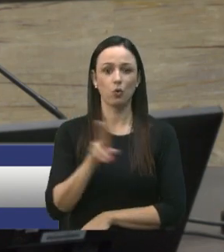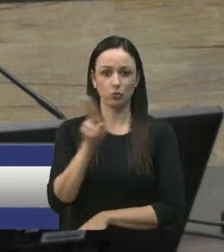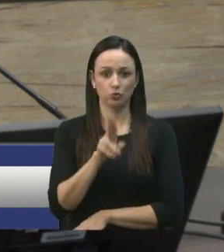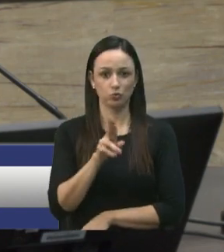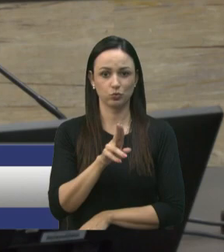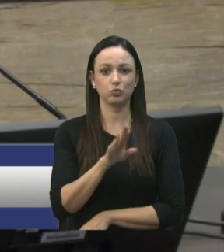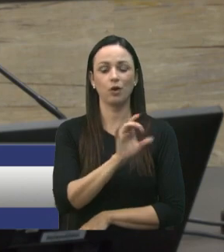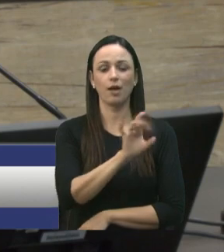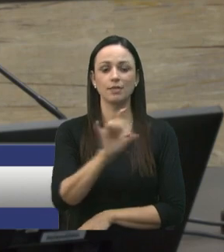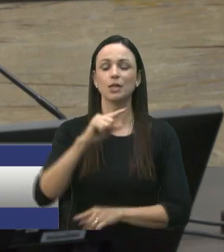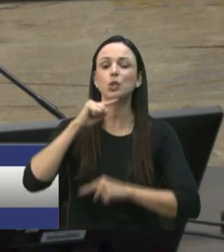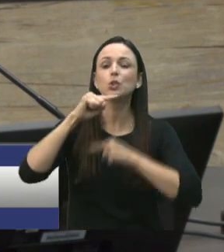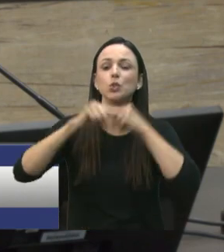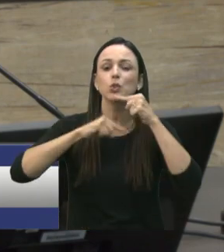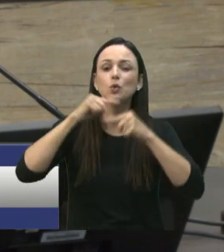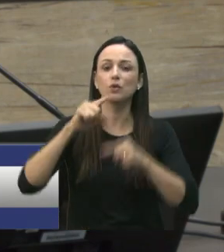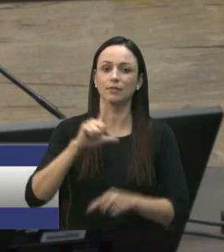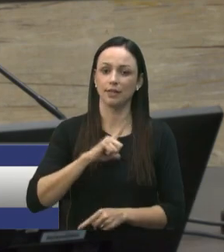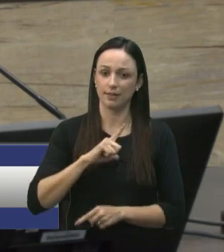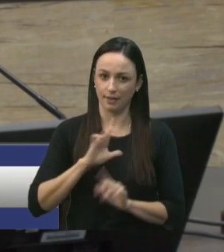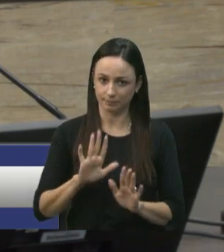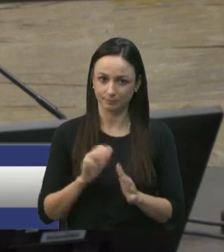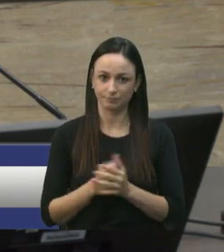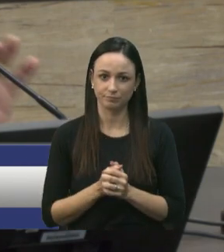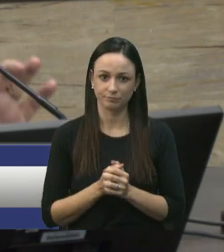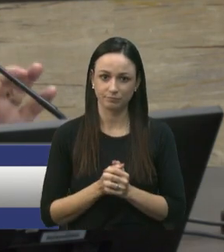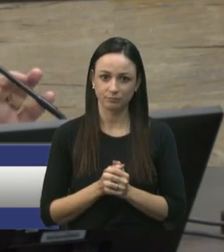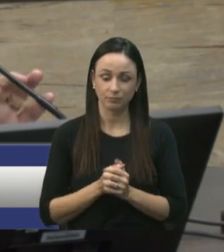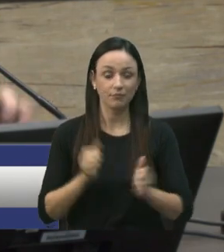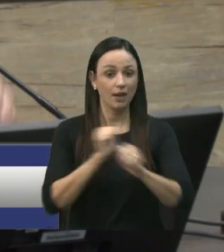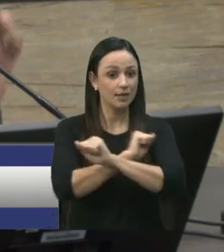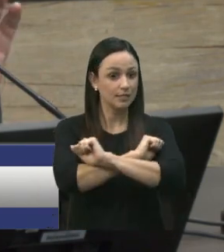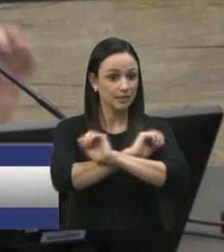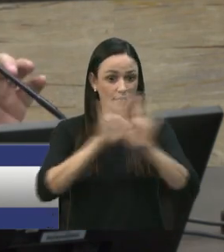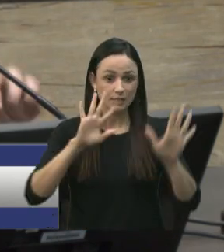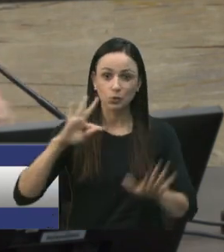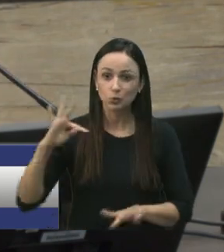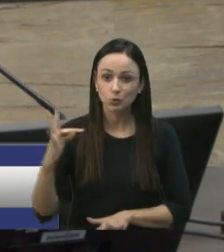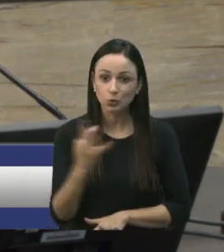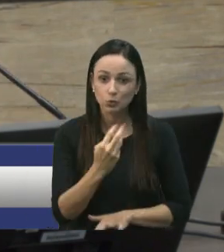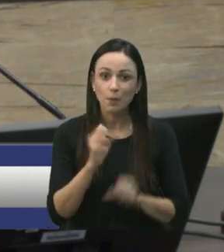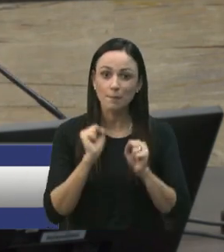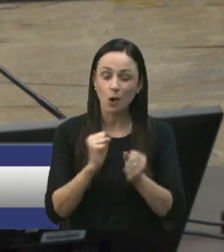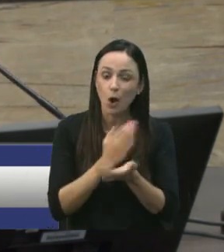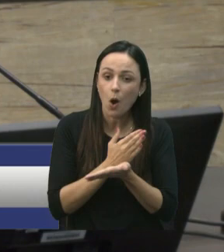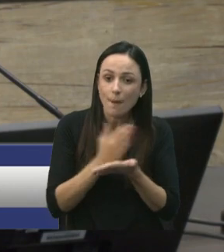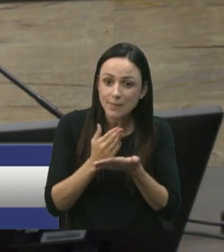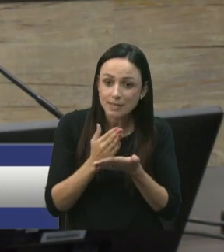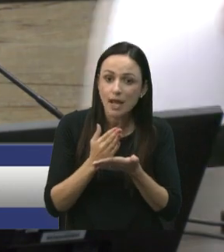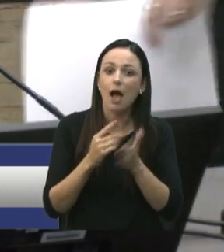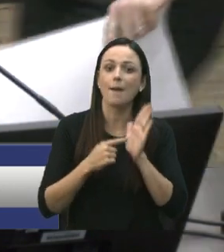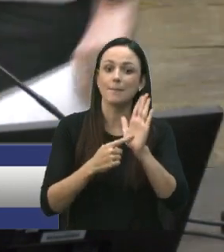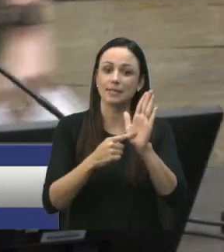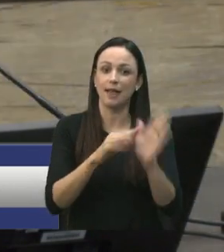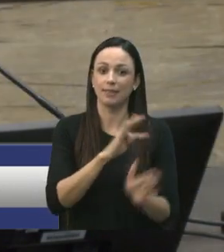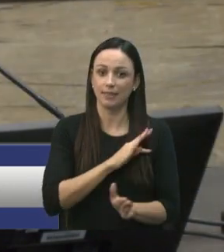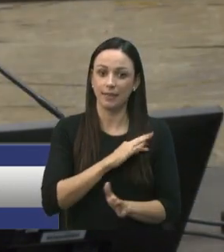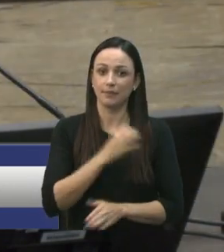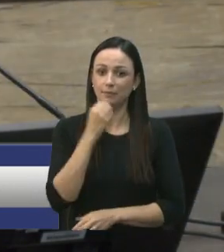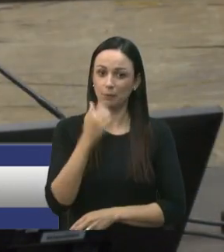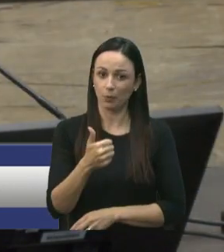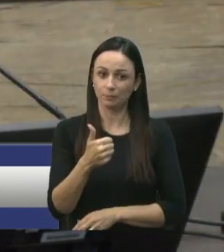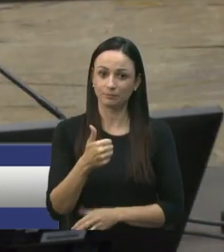às dúvidas que possam ser utilizadas. Esclarecido tudo isso, podemos começar então para a apresentação técnica, tá